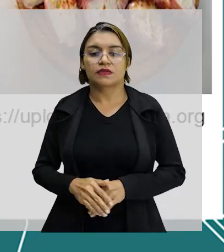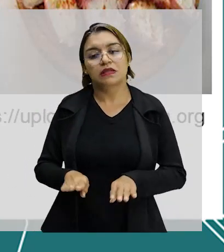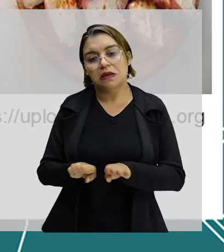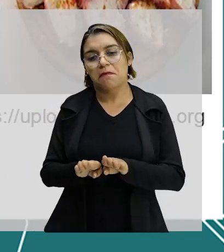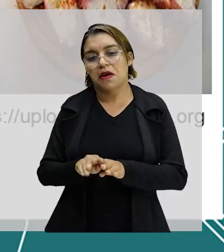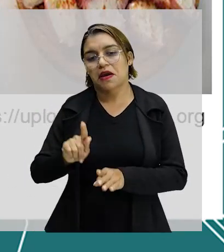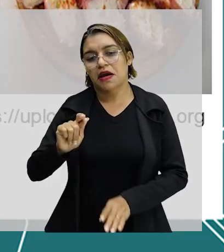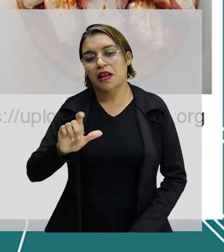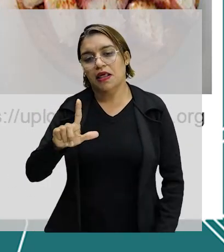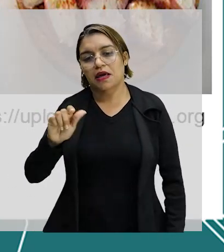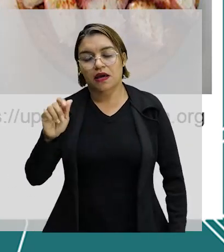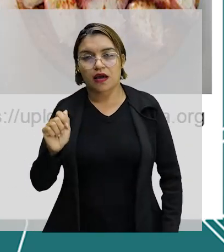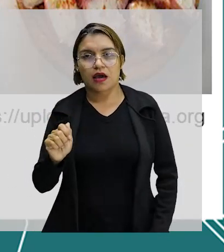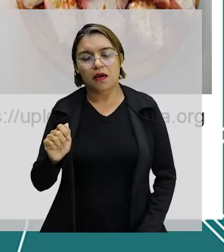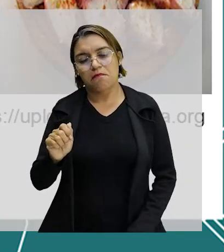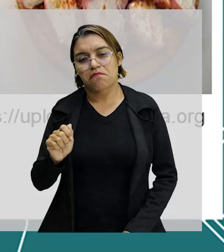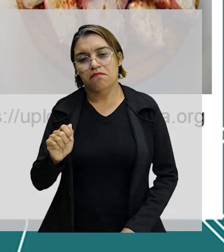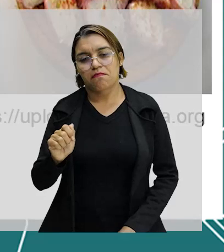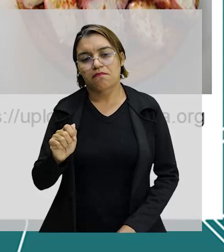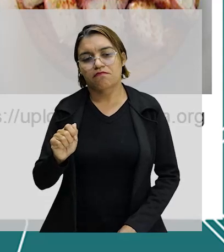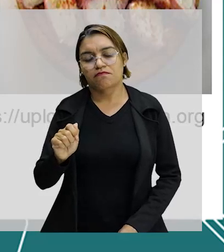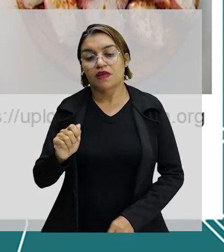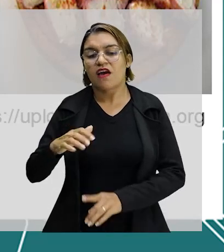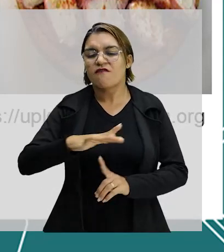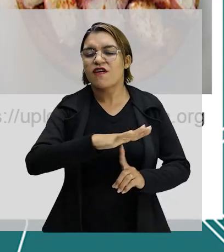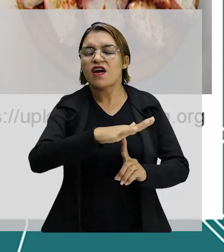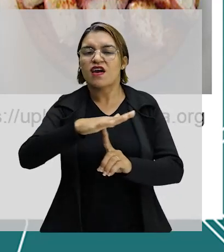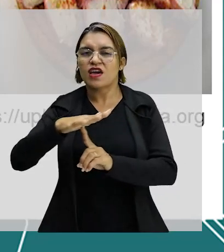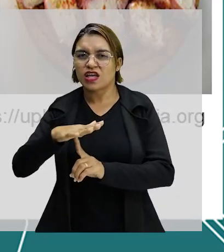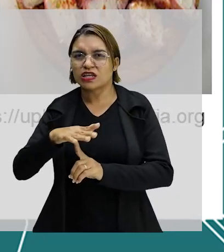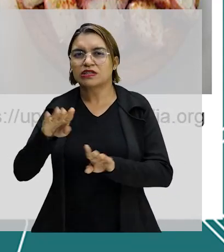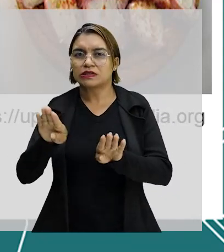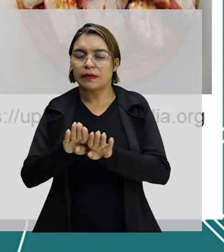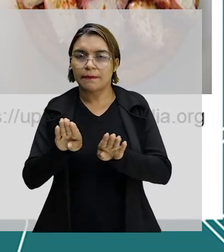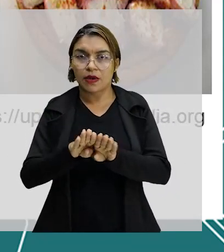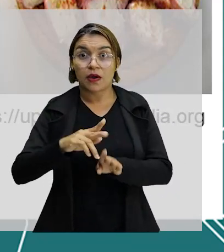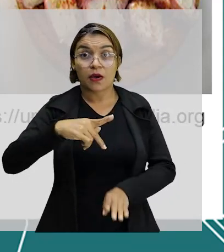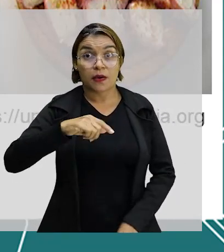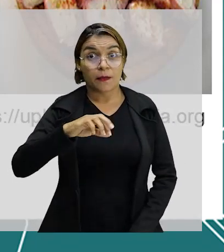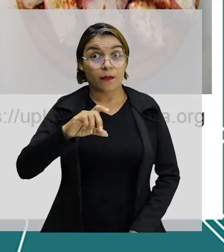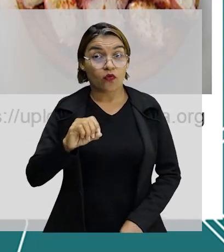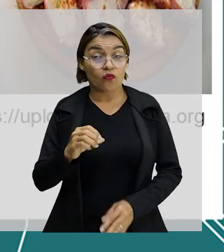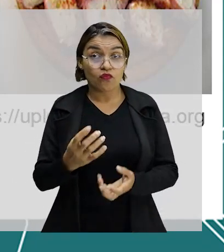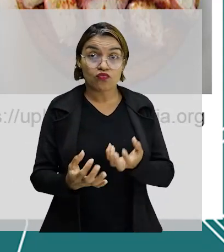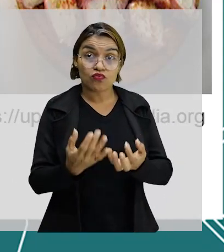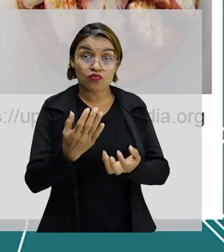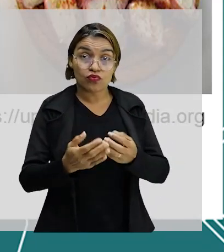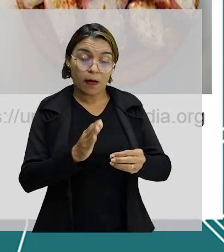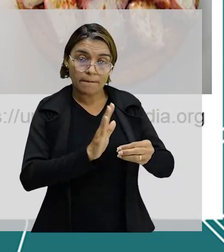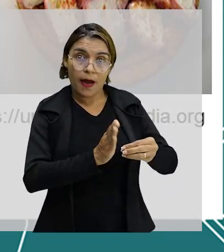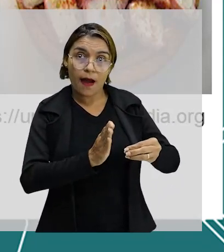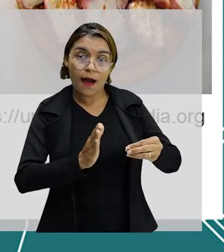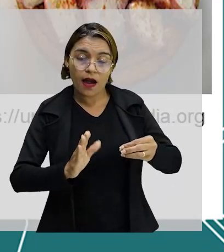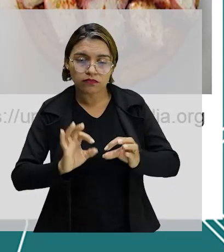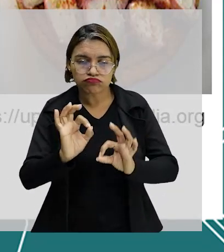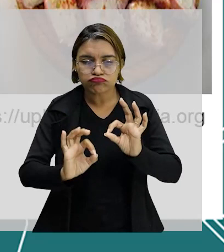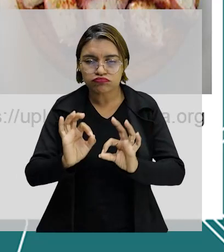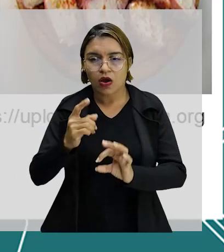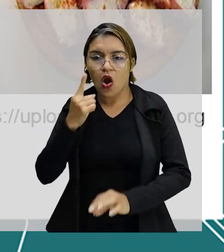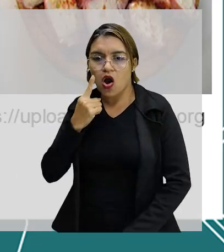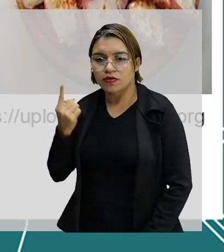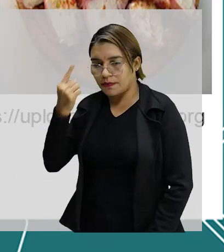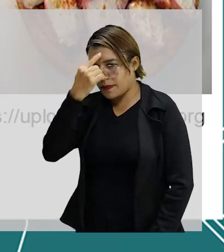galega, típico das feiras e romarias. É o polvo cozido, tá? Cortado em pedaços e temperado. Essa imagem que está bem do